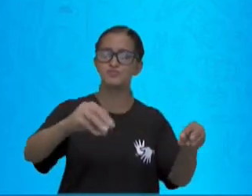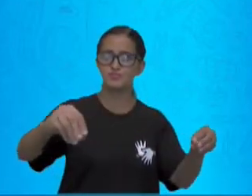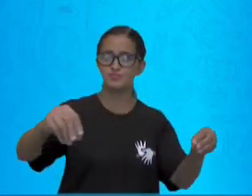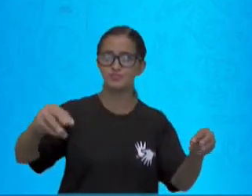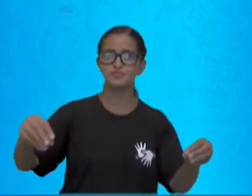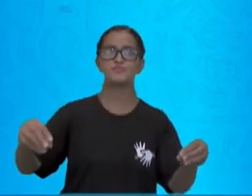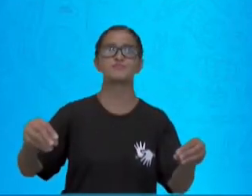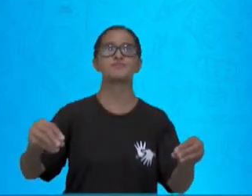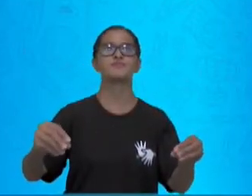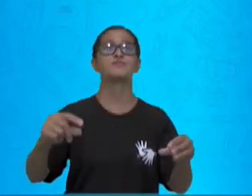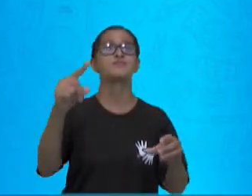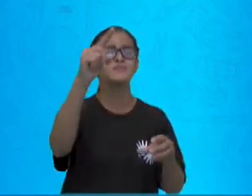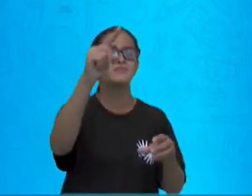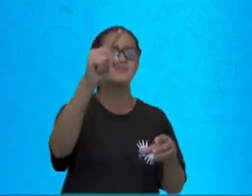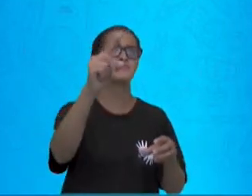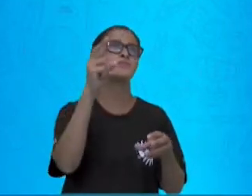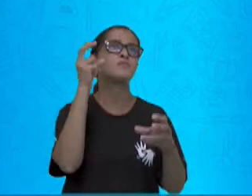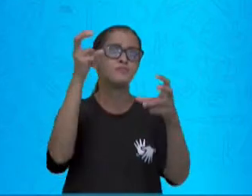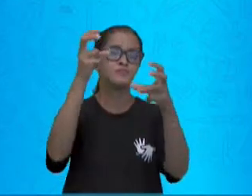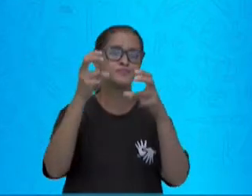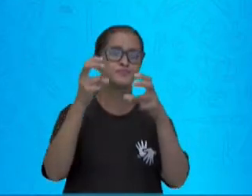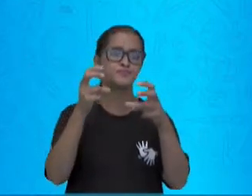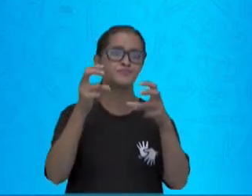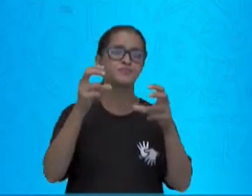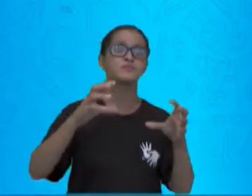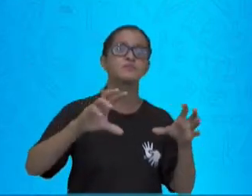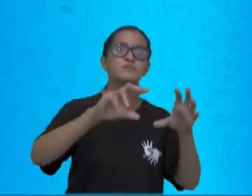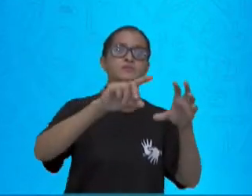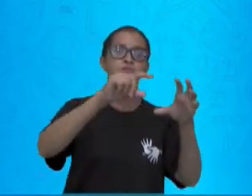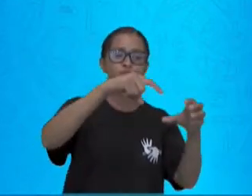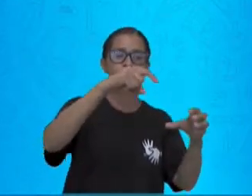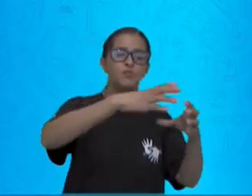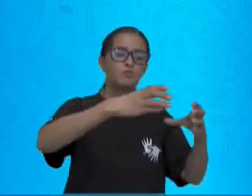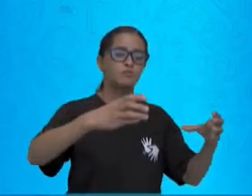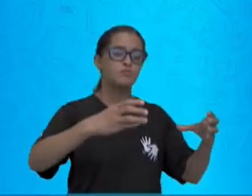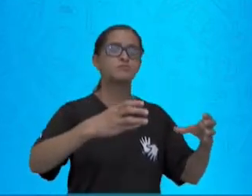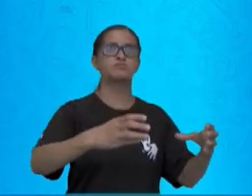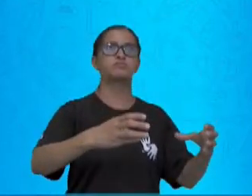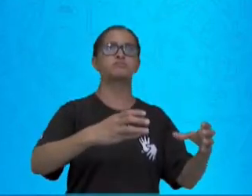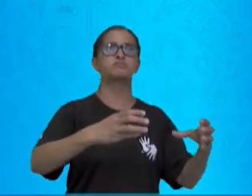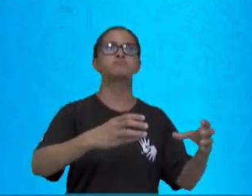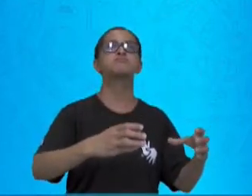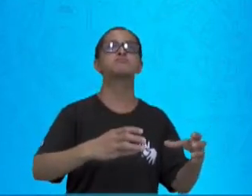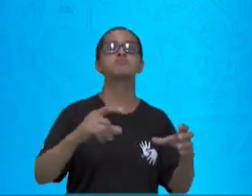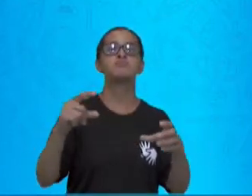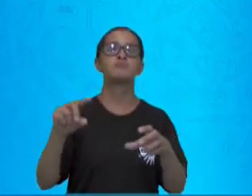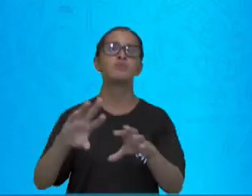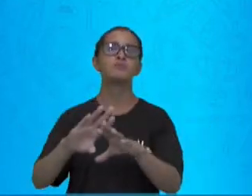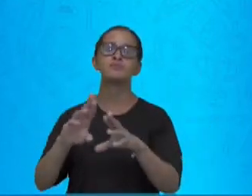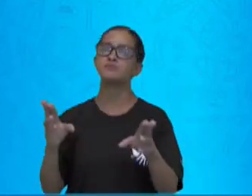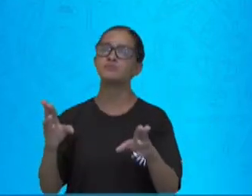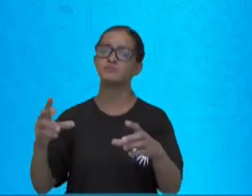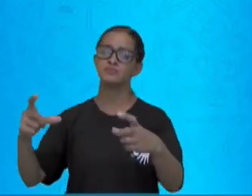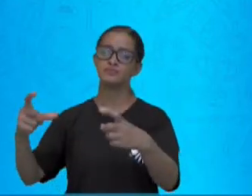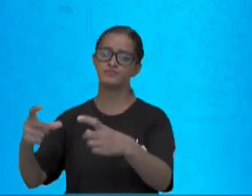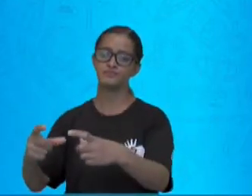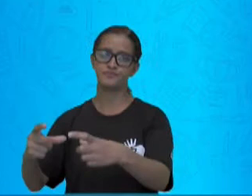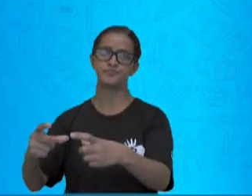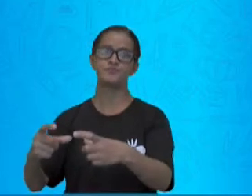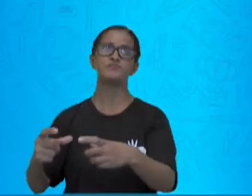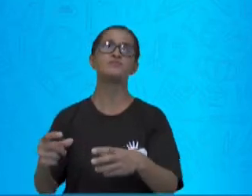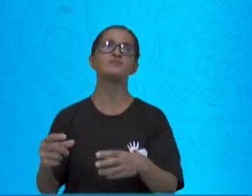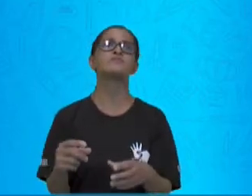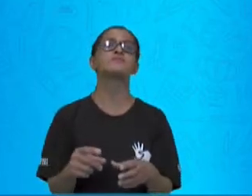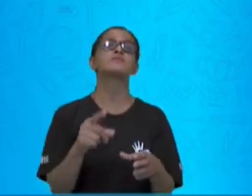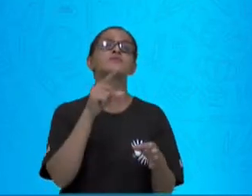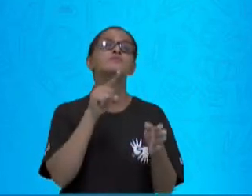região que é maior, qual é a menor. Né? Nós também temos uma questão para analisar. Por exemplo, se eu perguntasse